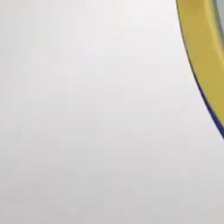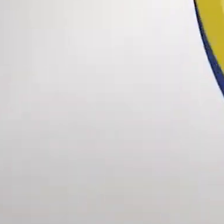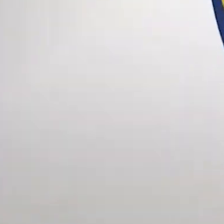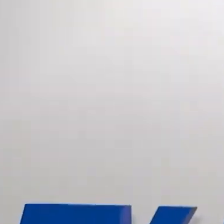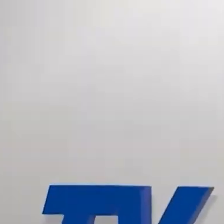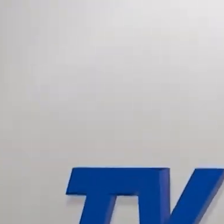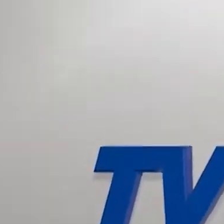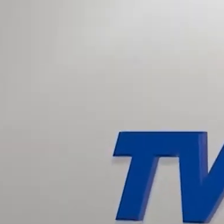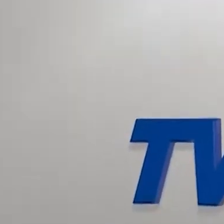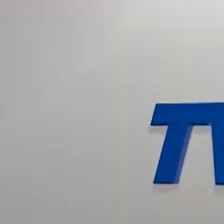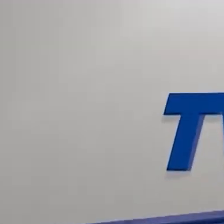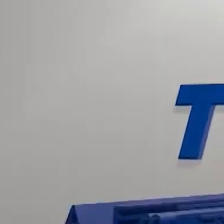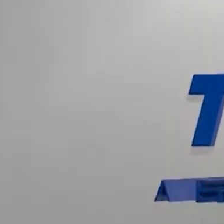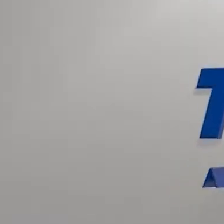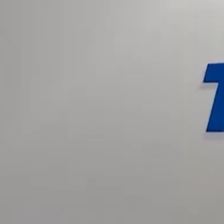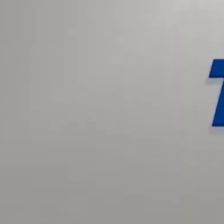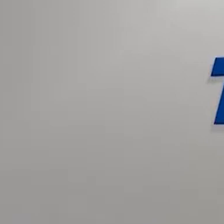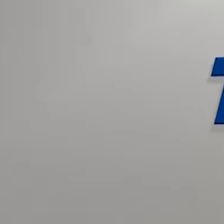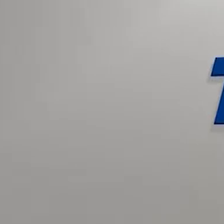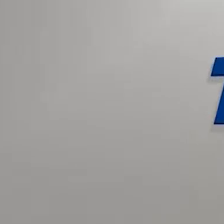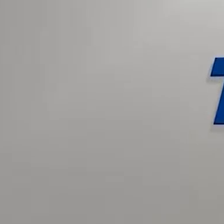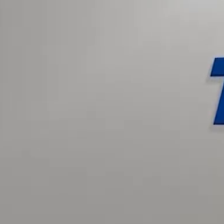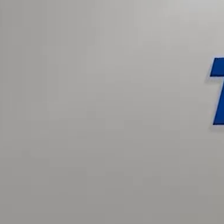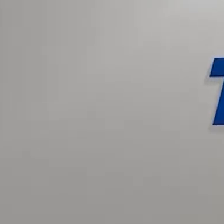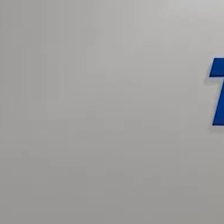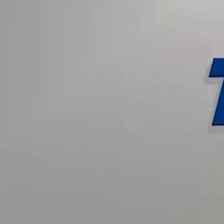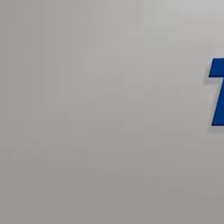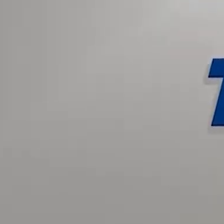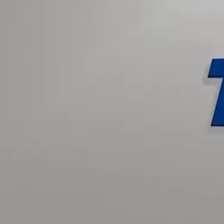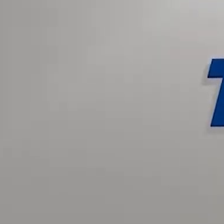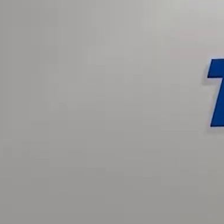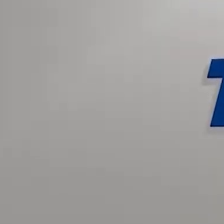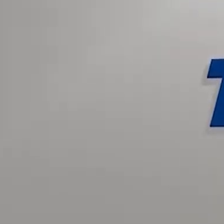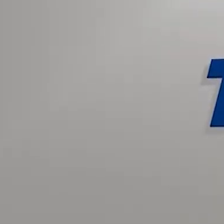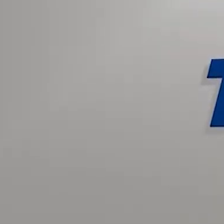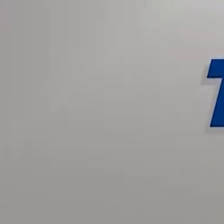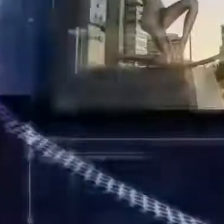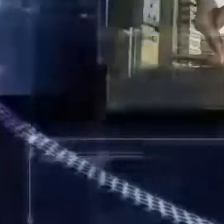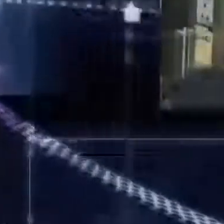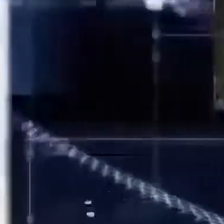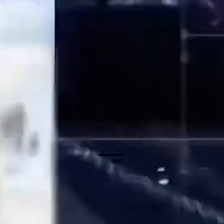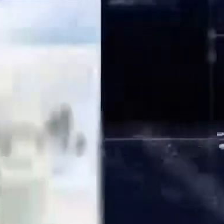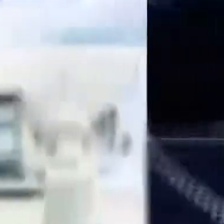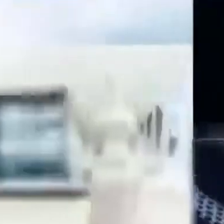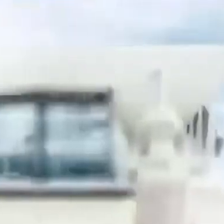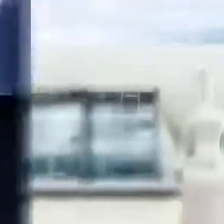TV Fortaleza, a emissora da Casa do Povo.